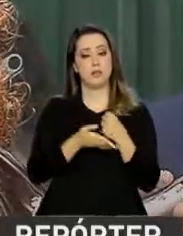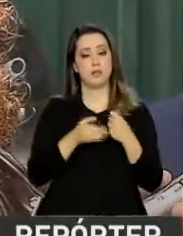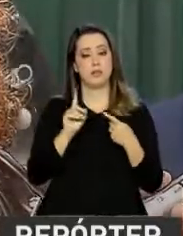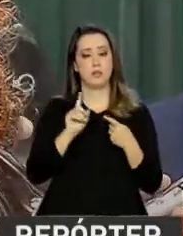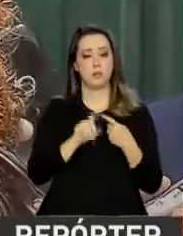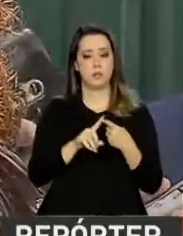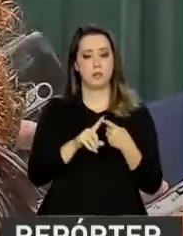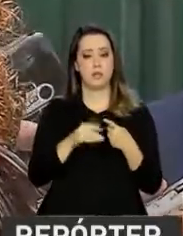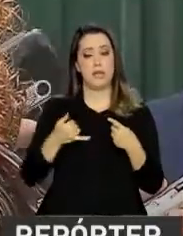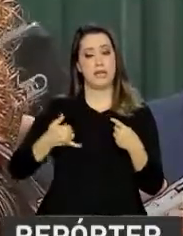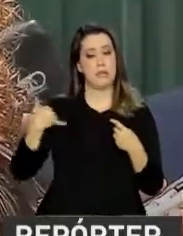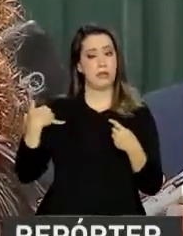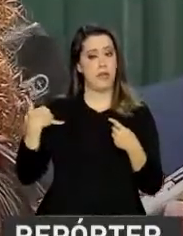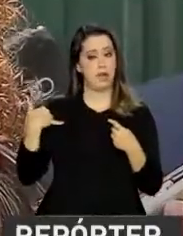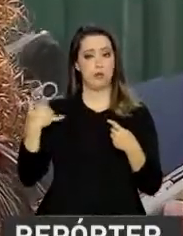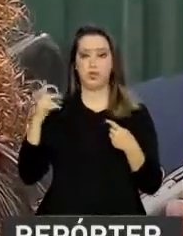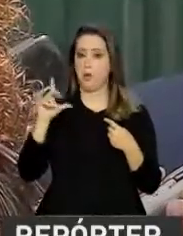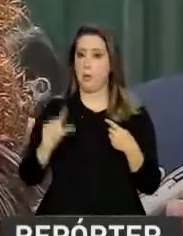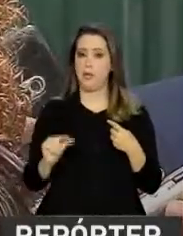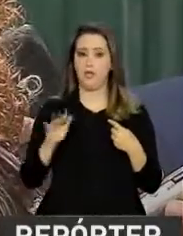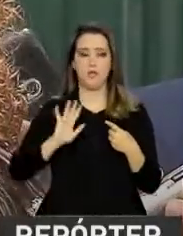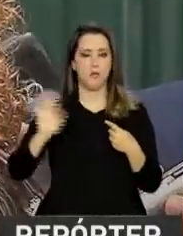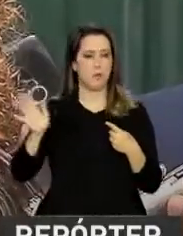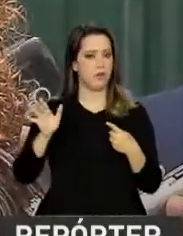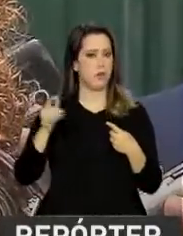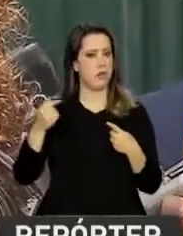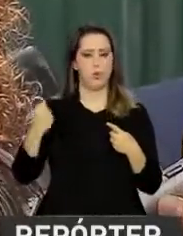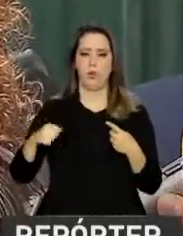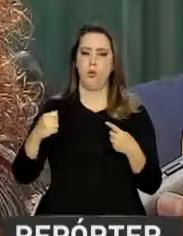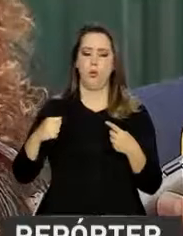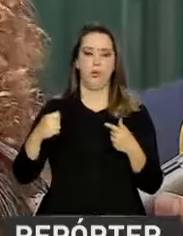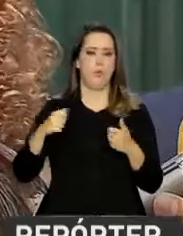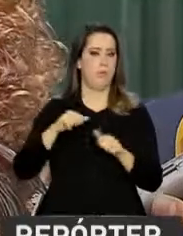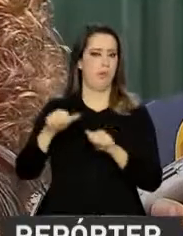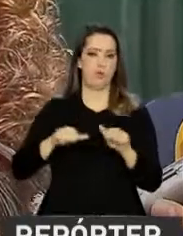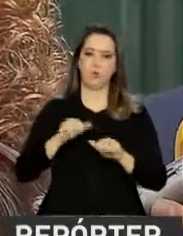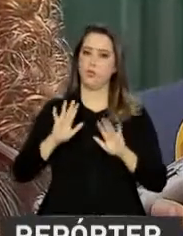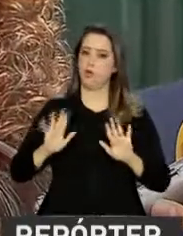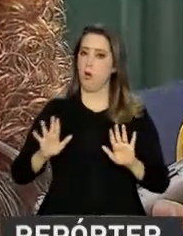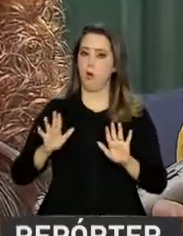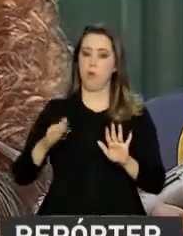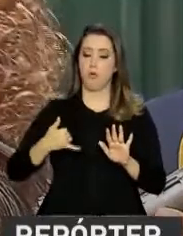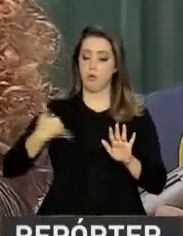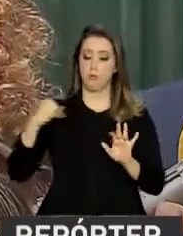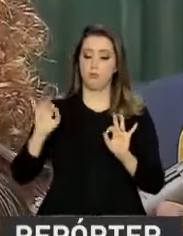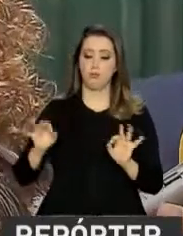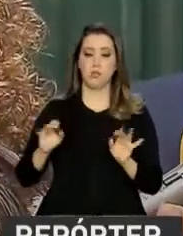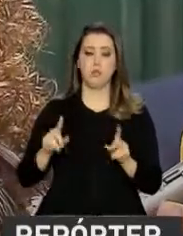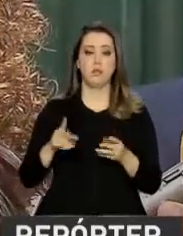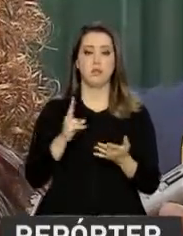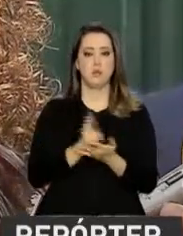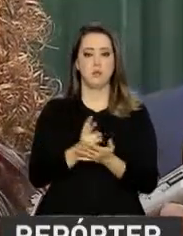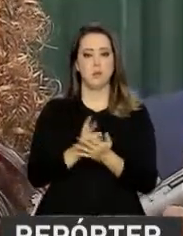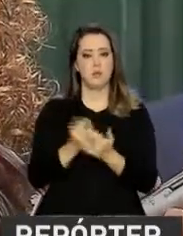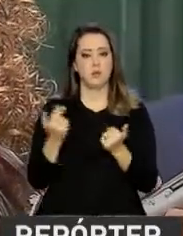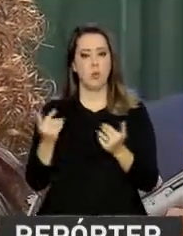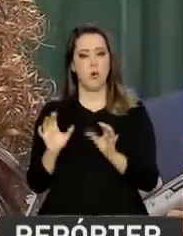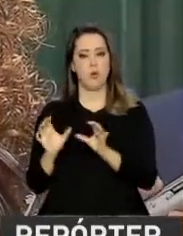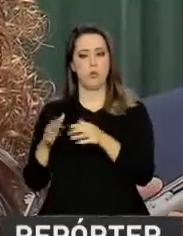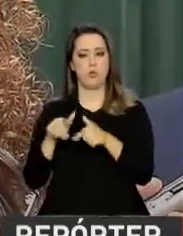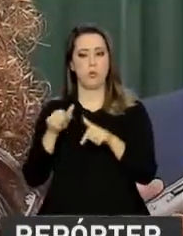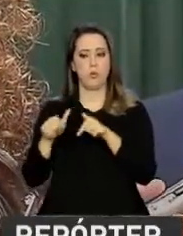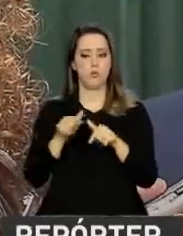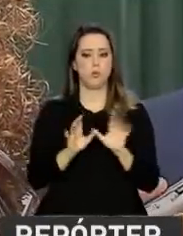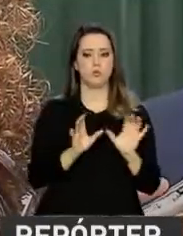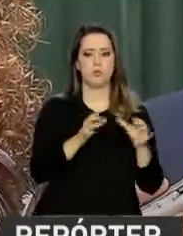a idade mínima estabelecida uma idade mínima estabelecida e o mesmo regime previdenciário para